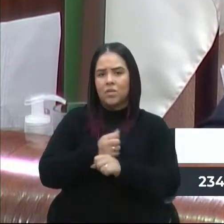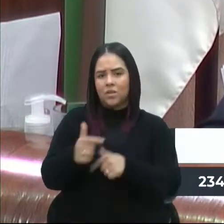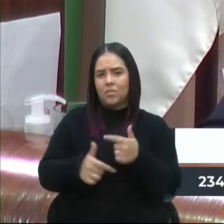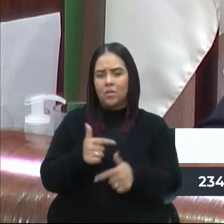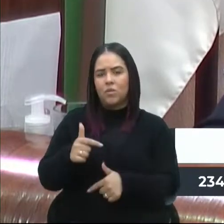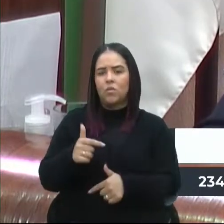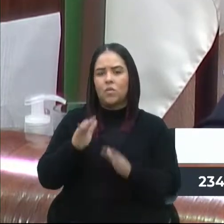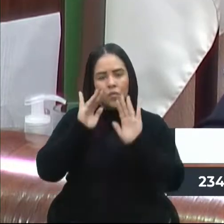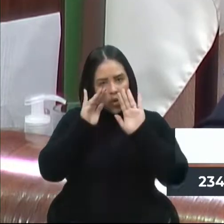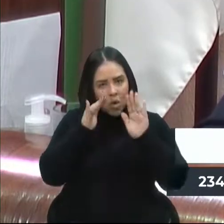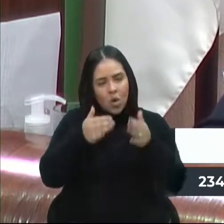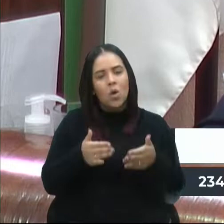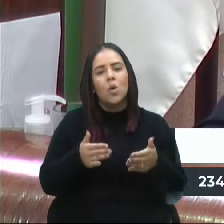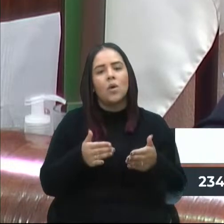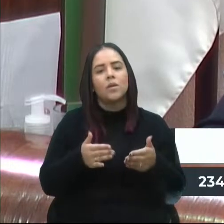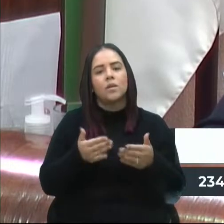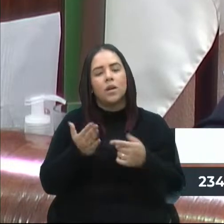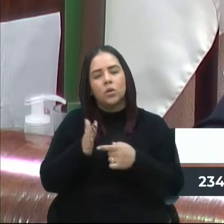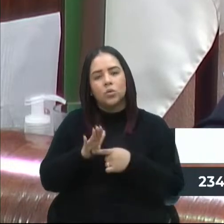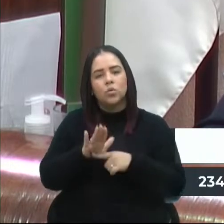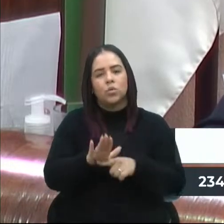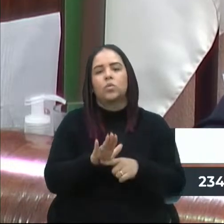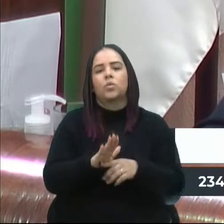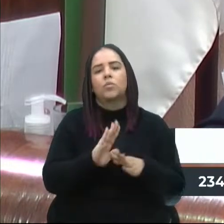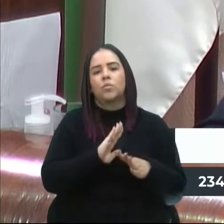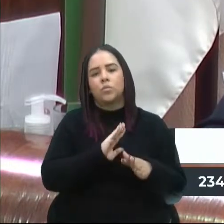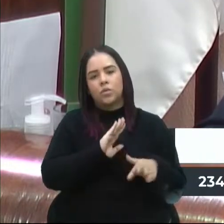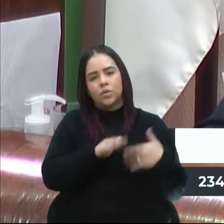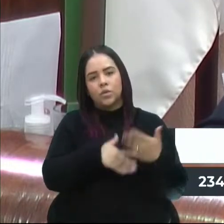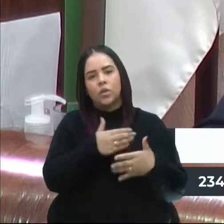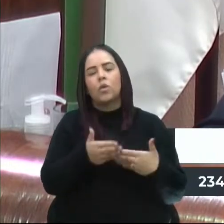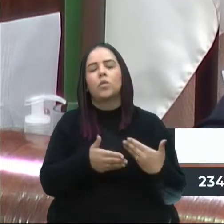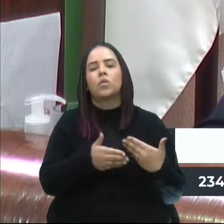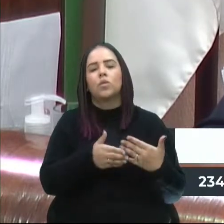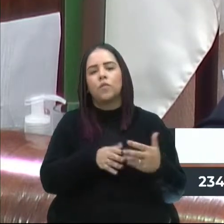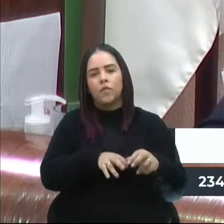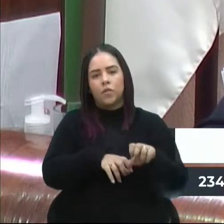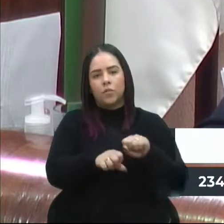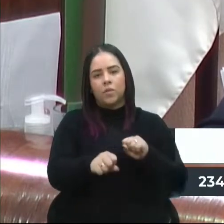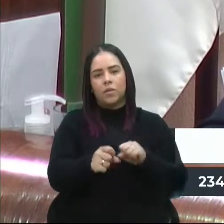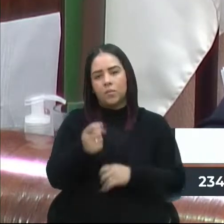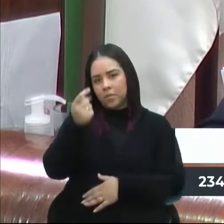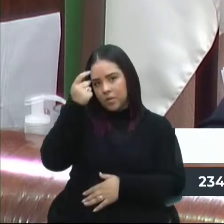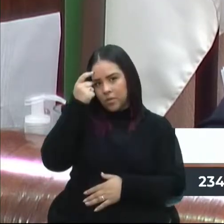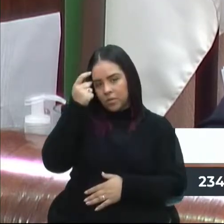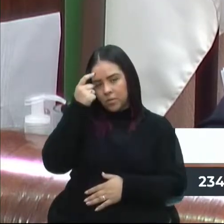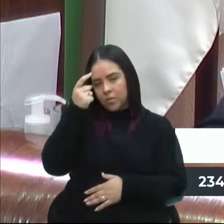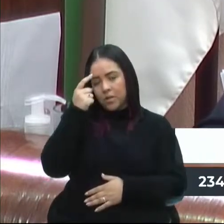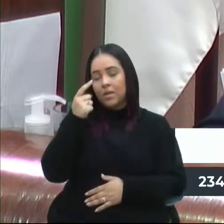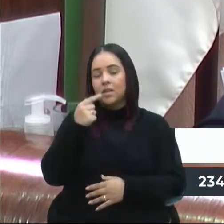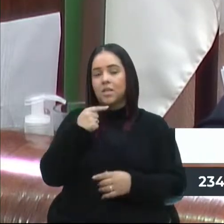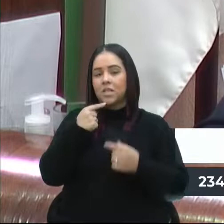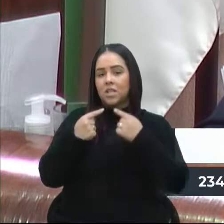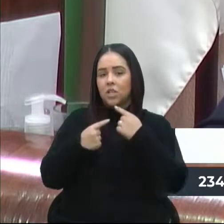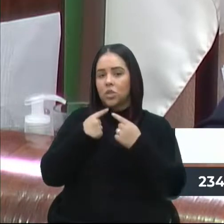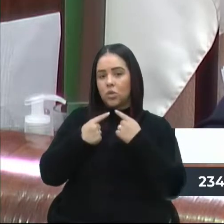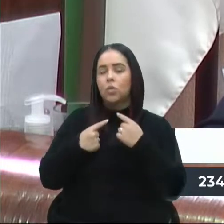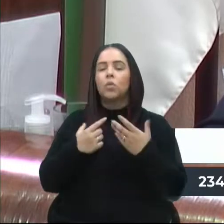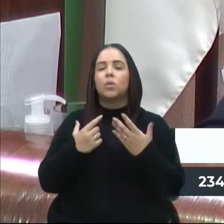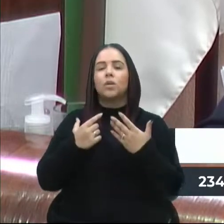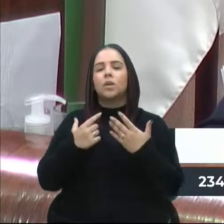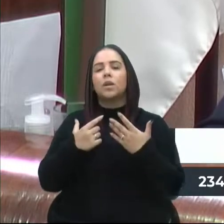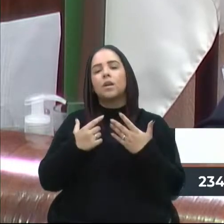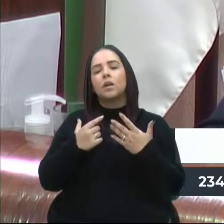voltado a contribuição com o processo formativo reflexivo e crítico na formação